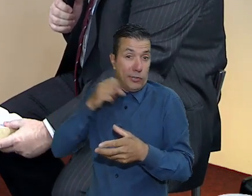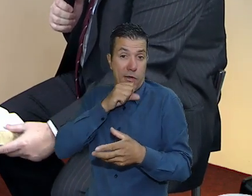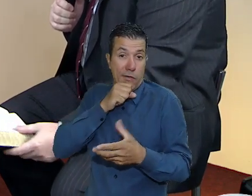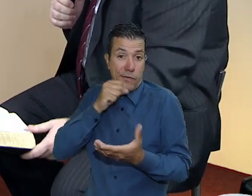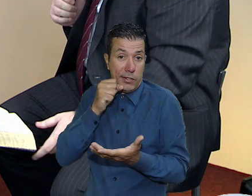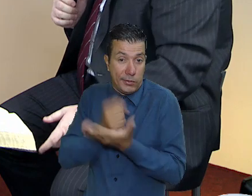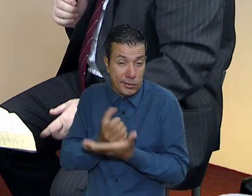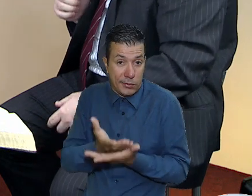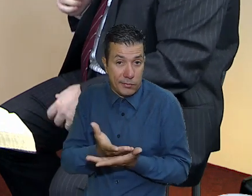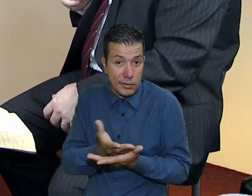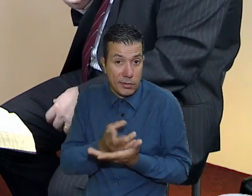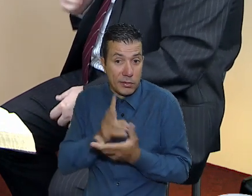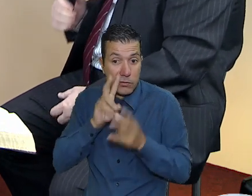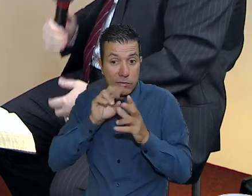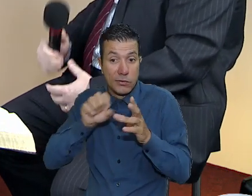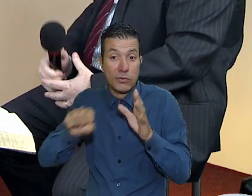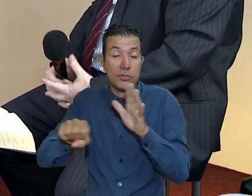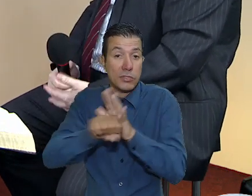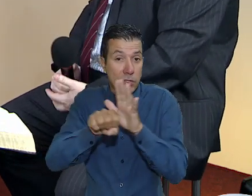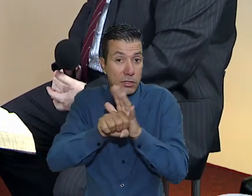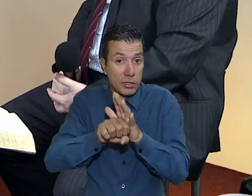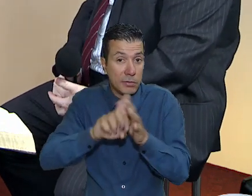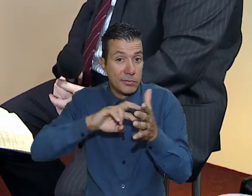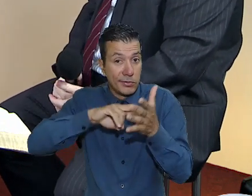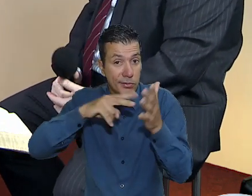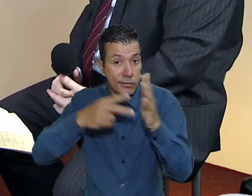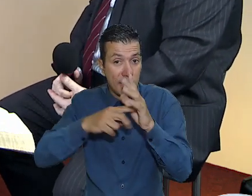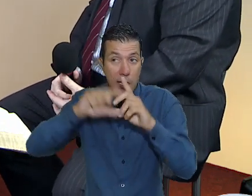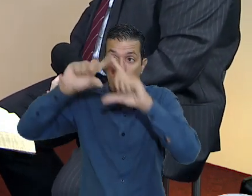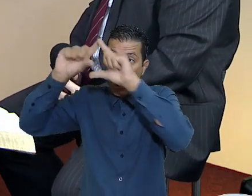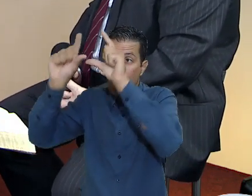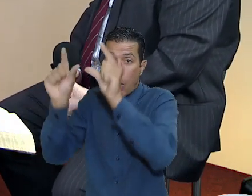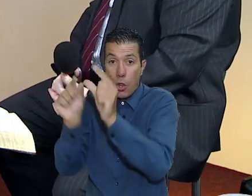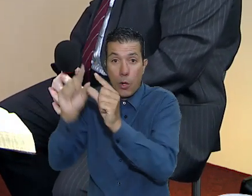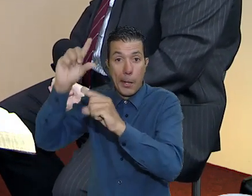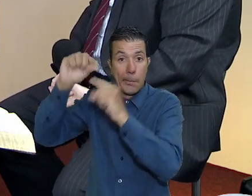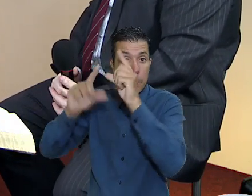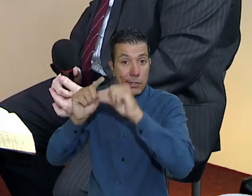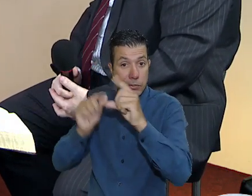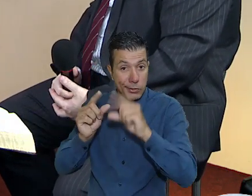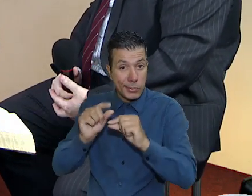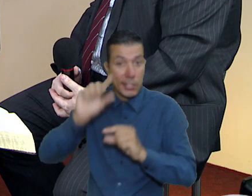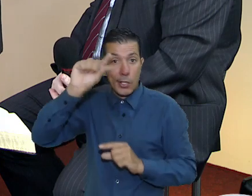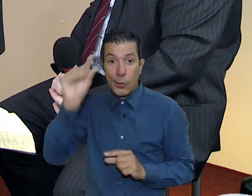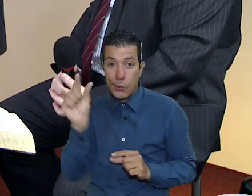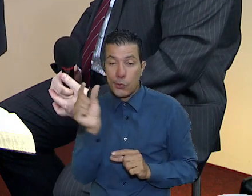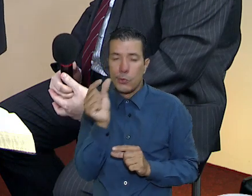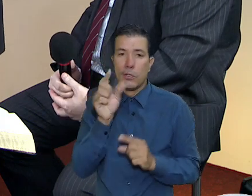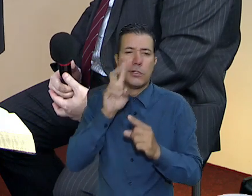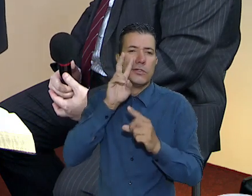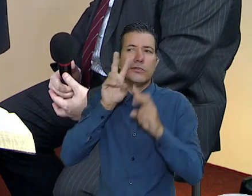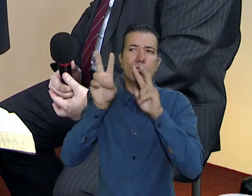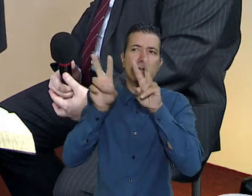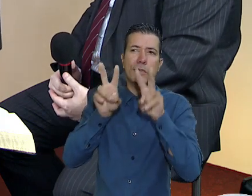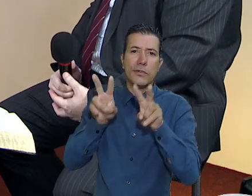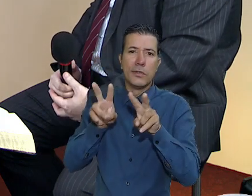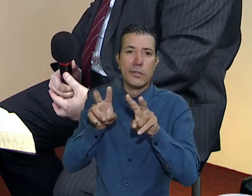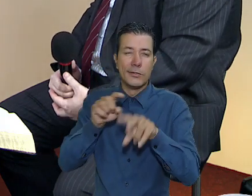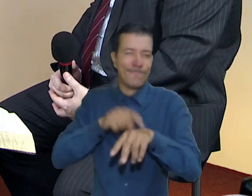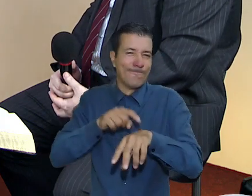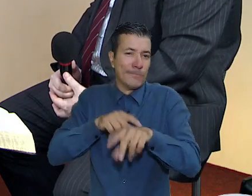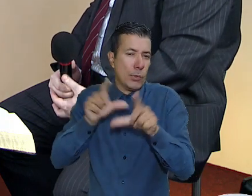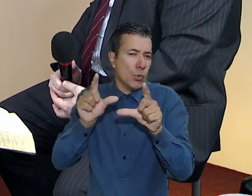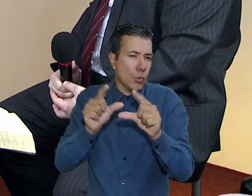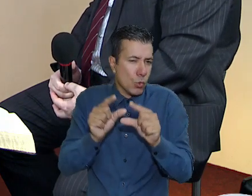eles falavam sobre grandes sinais no mundo físico, no sol, na lua, nas estrelas, e é isso que nós vamos ver agora. Eu sei que o nosso tempo